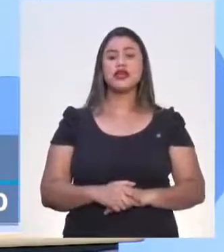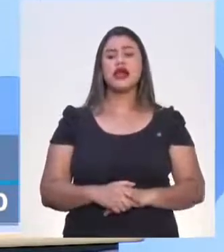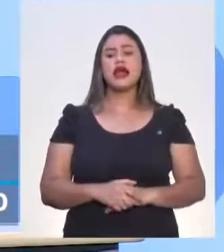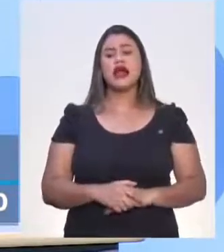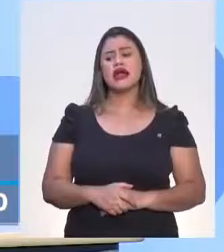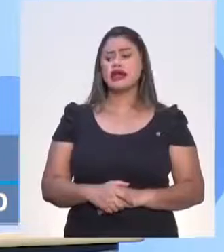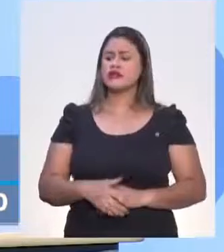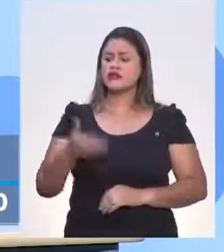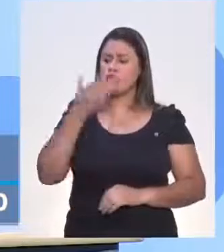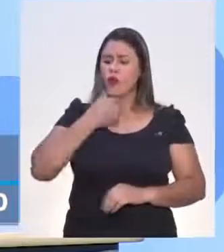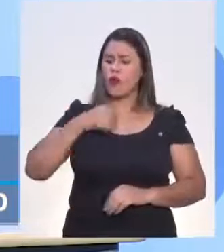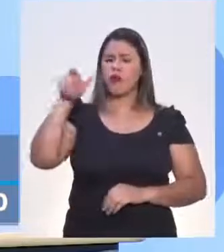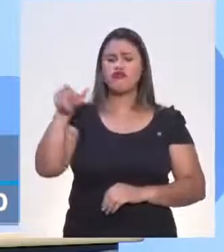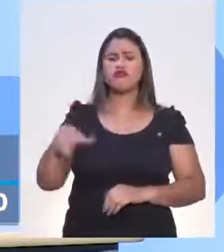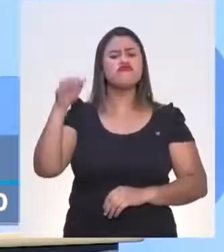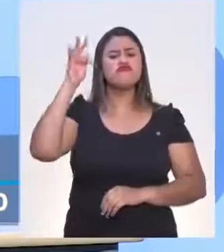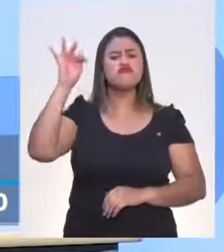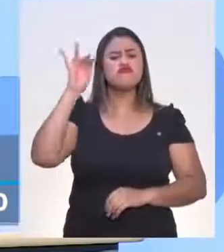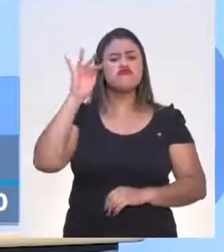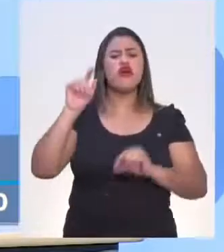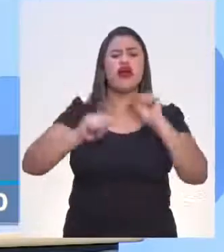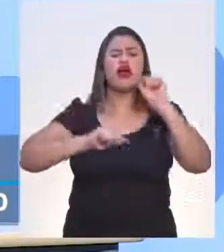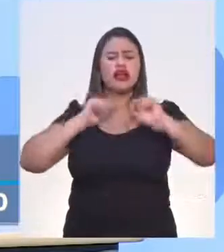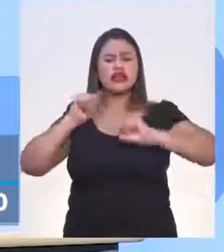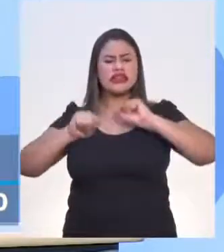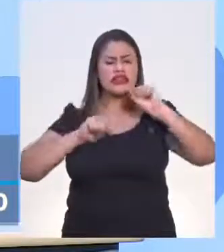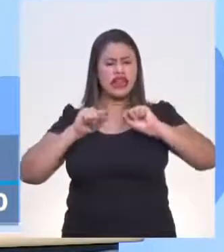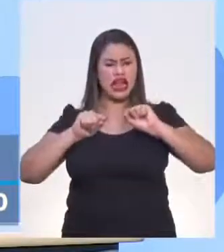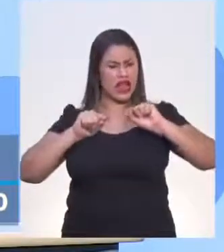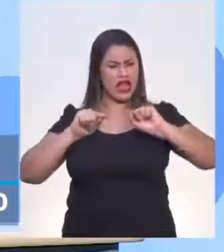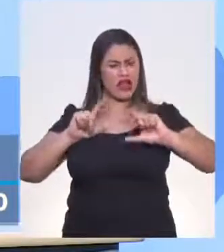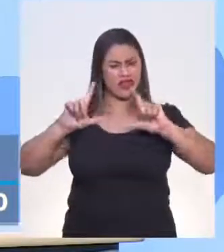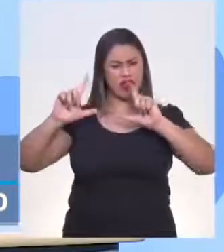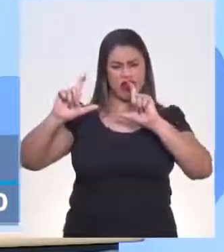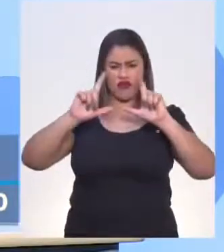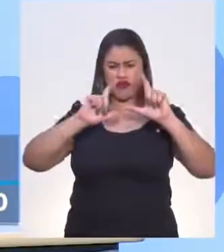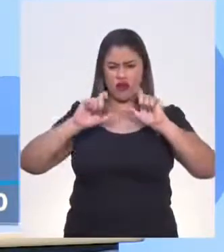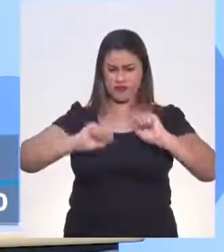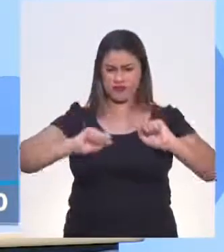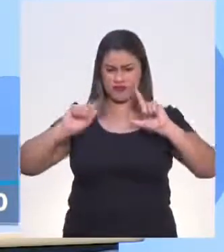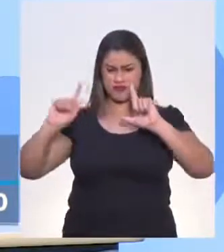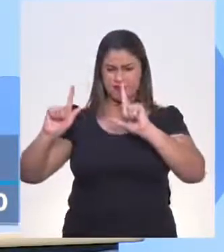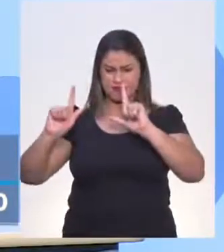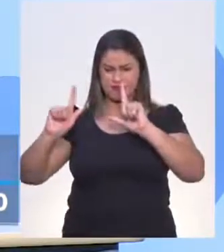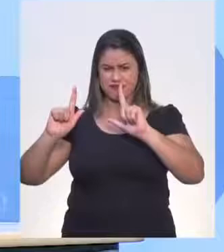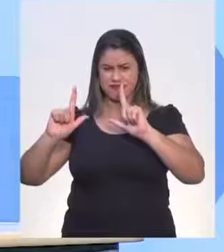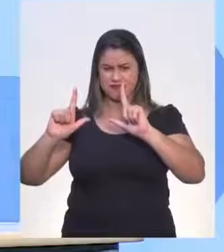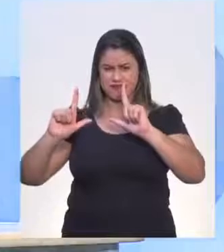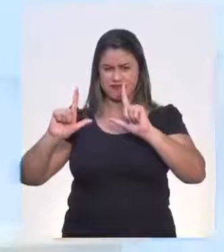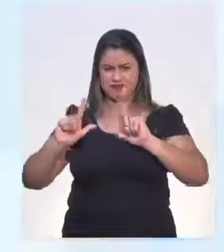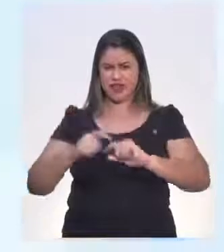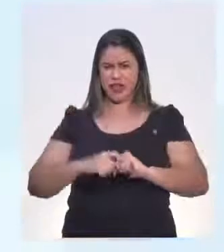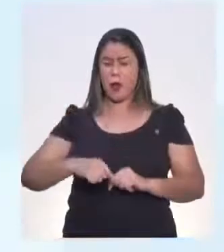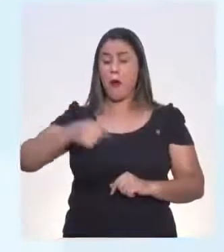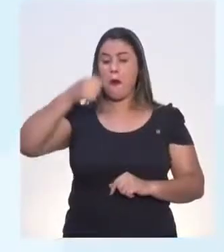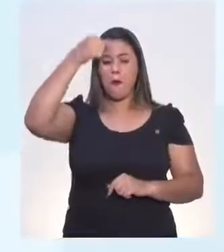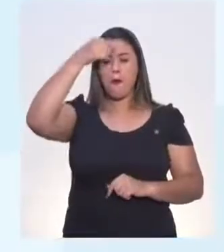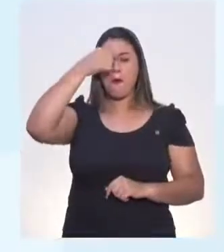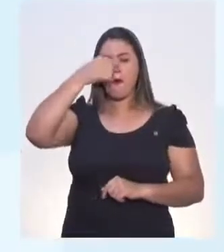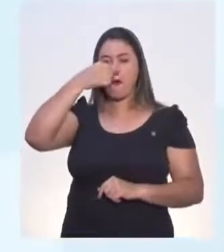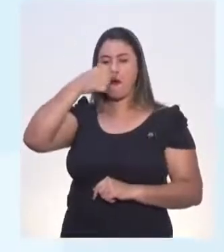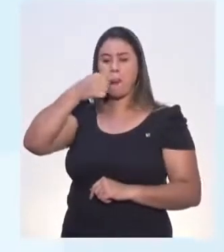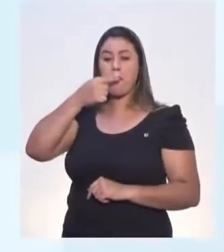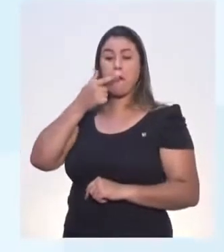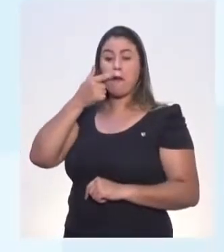que foi o René Descartes? Esse cara bem apessoado que aparece aí na tela para vocês, todo esse bonitão. Aí, Vejam grande,